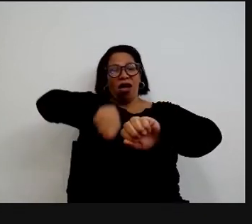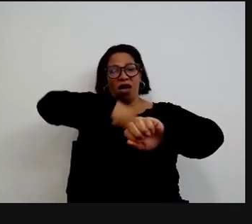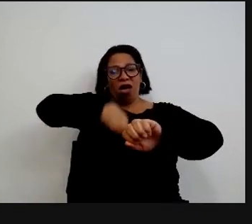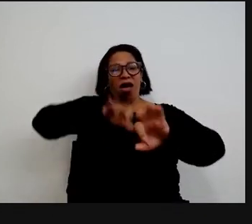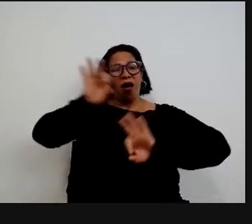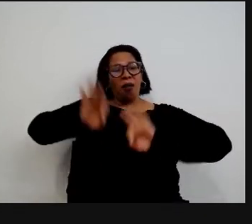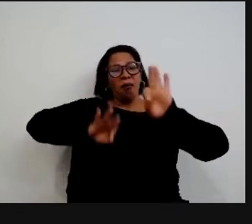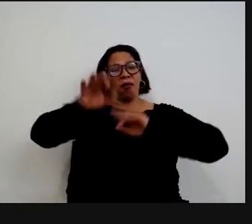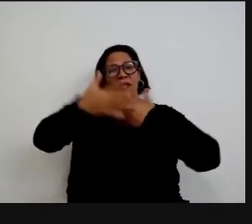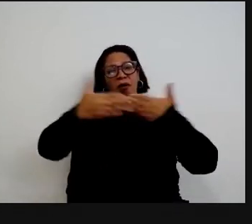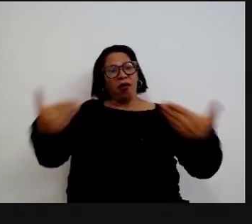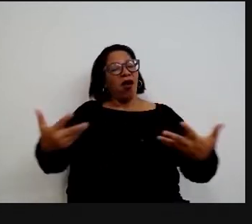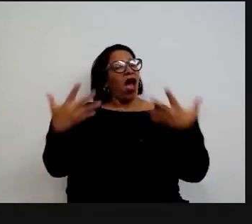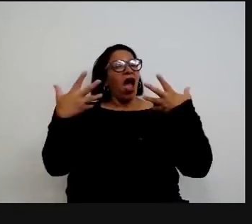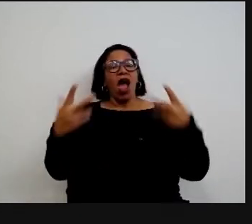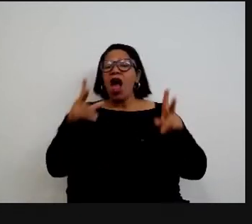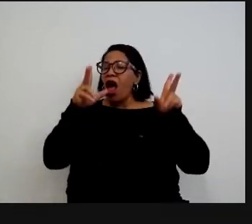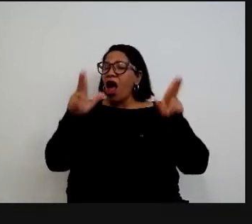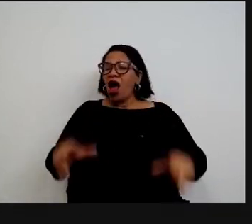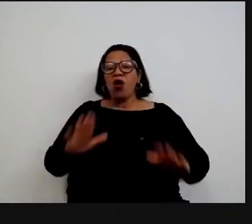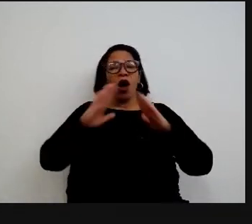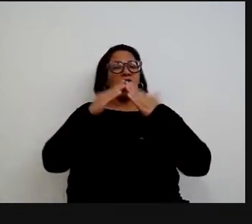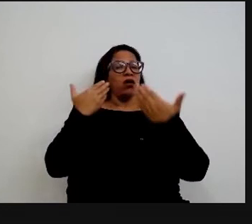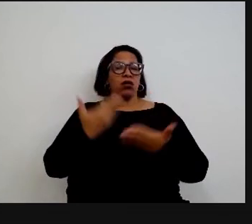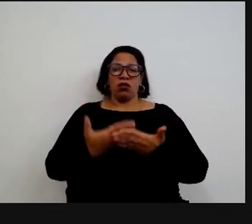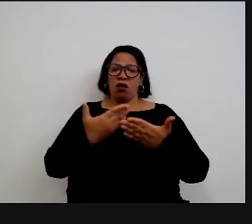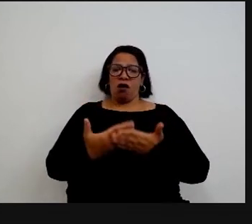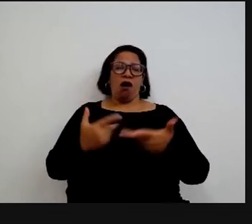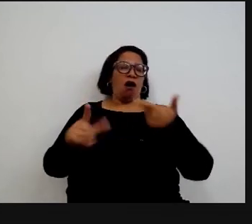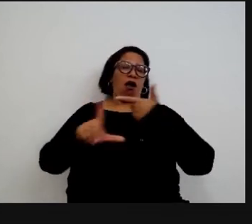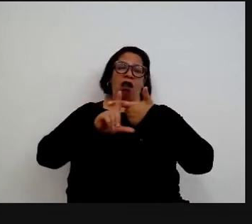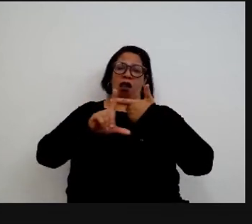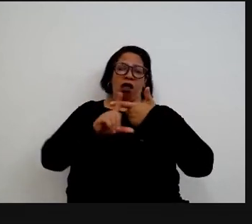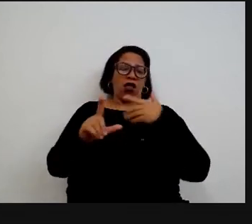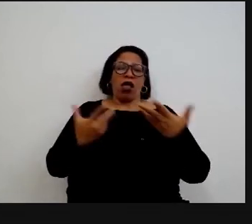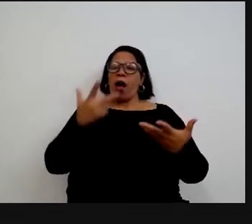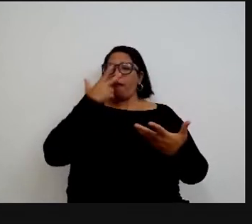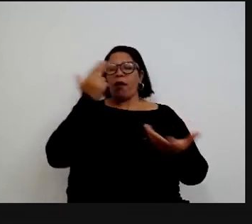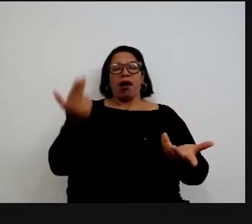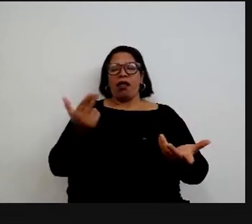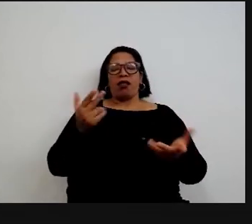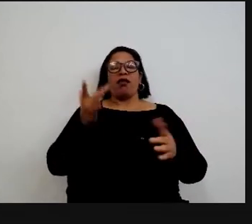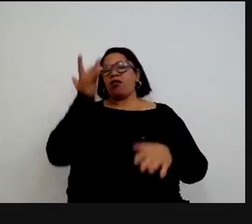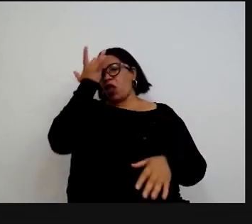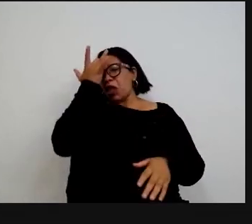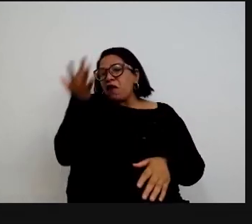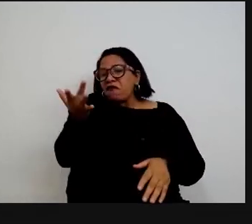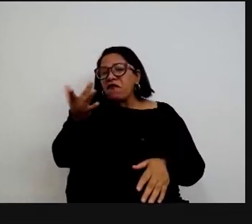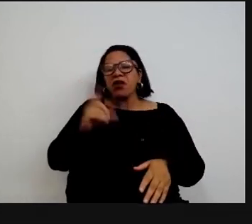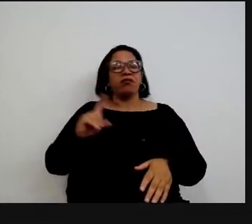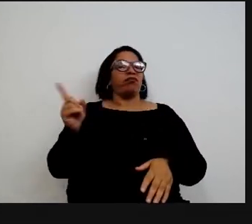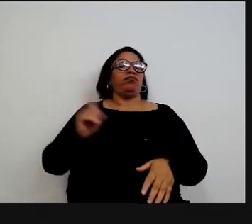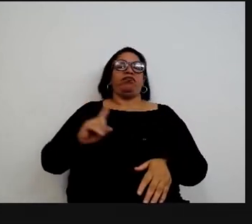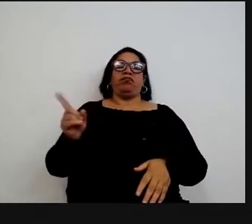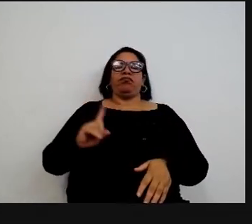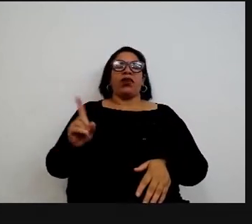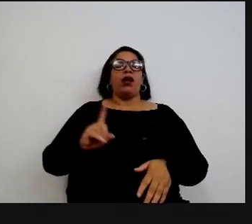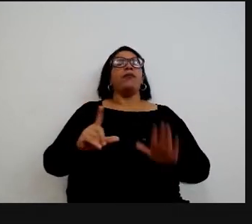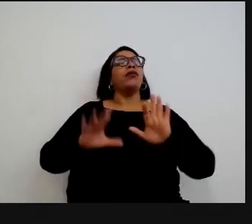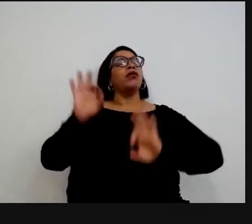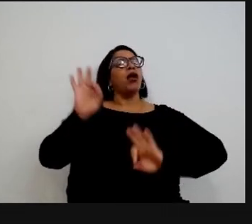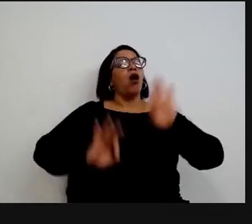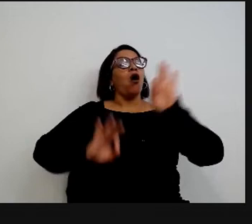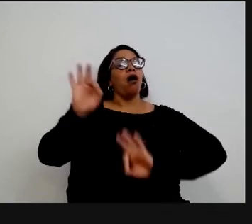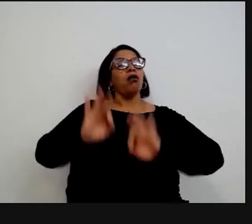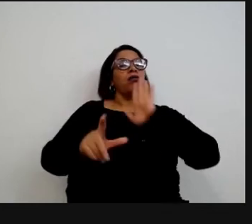temos que assumir enquanto instituição educacional. As coisas não vão cair do céu, né? As coisas vão serem organizadas